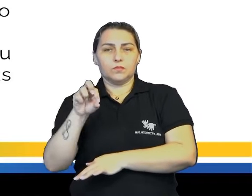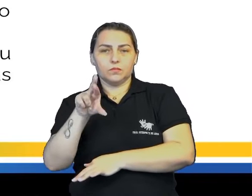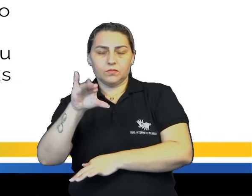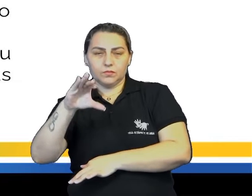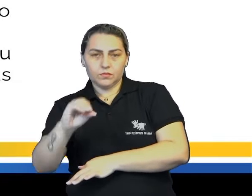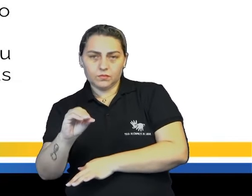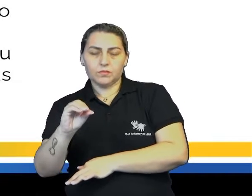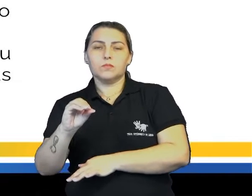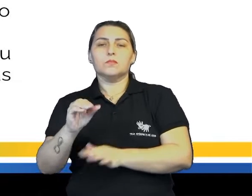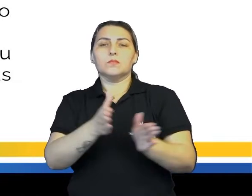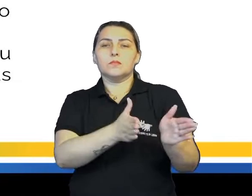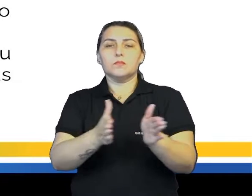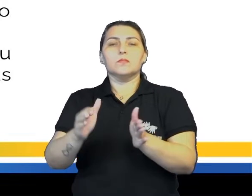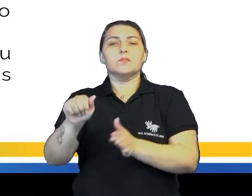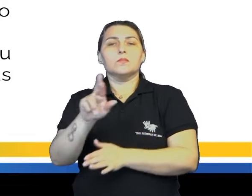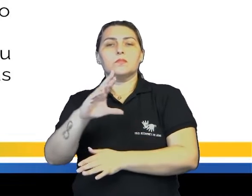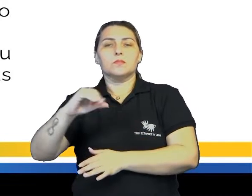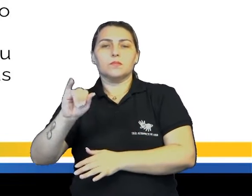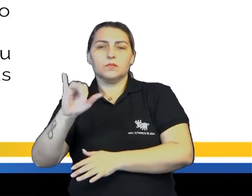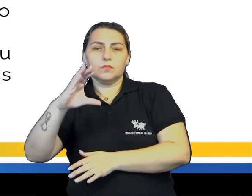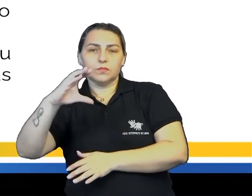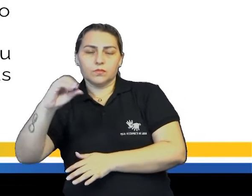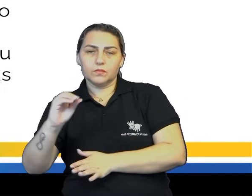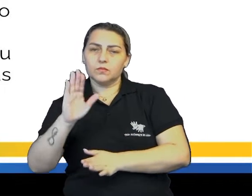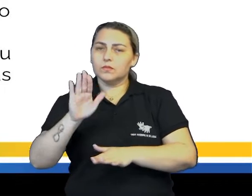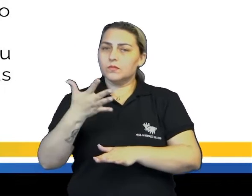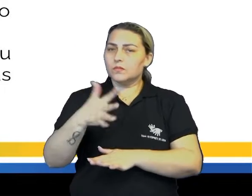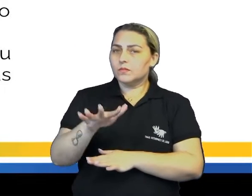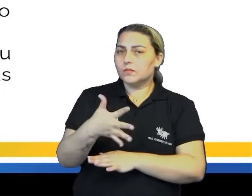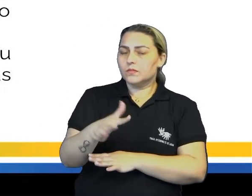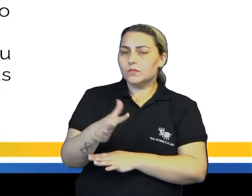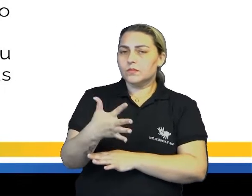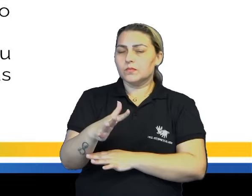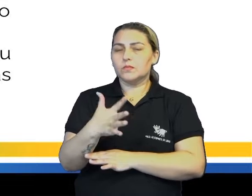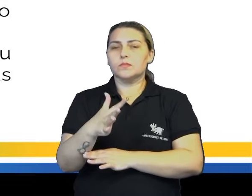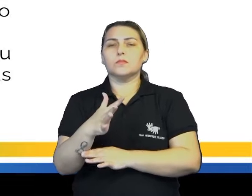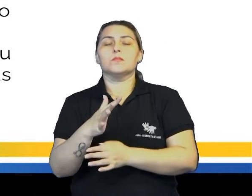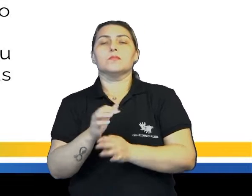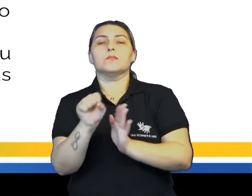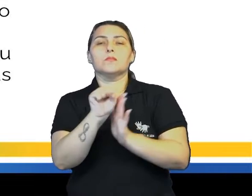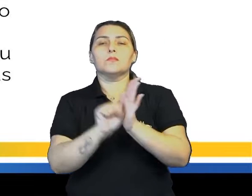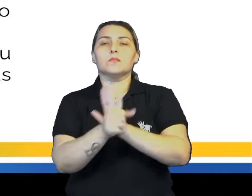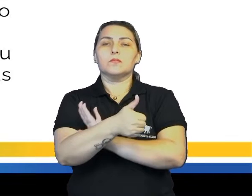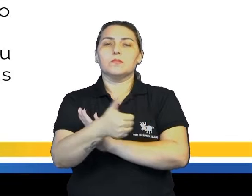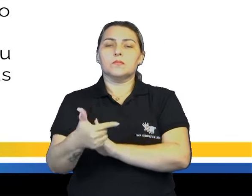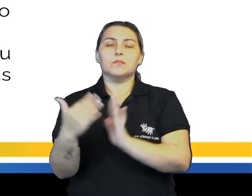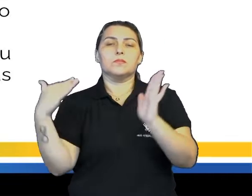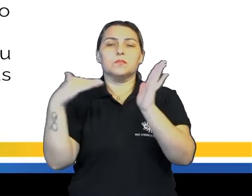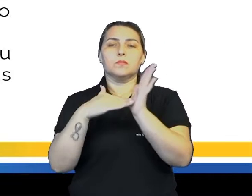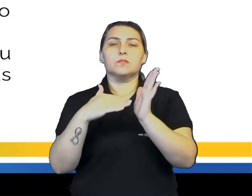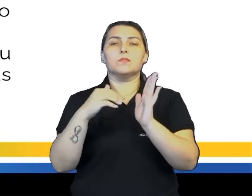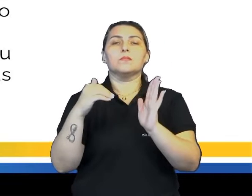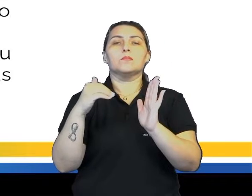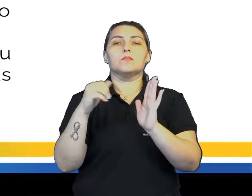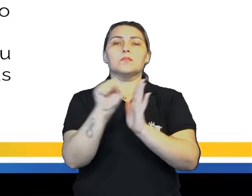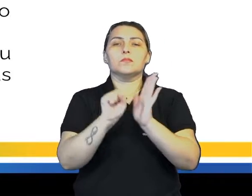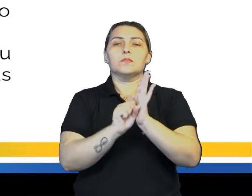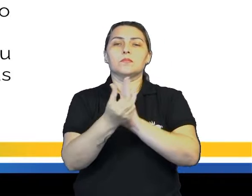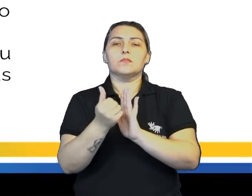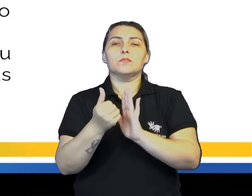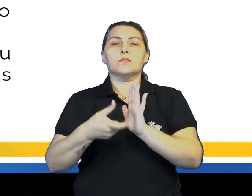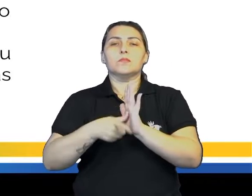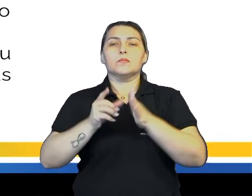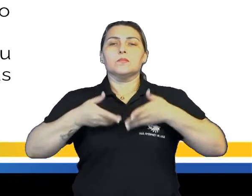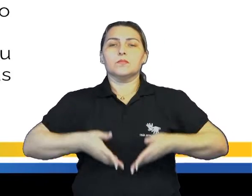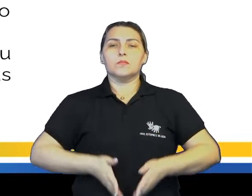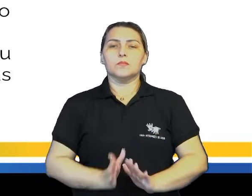período arcaico, que compreende aí mais ou menos, vamos dizer, no século XII ao século VI a.C.,